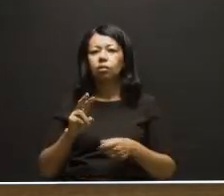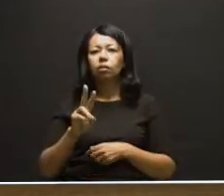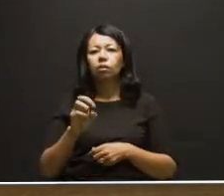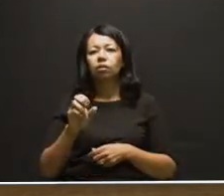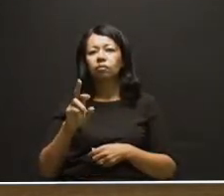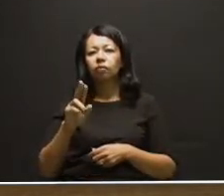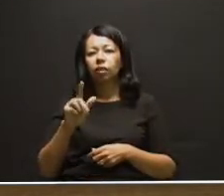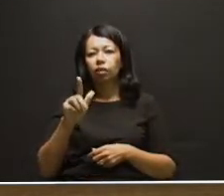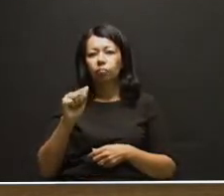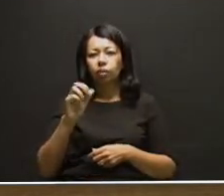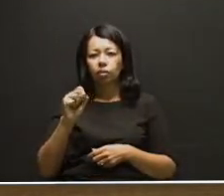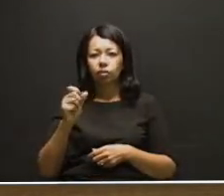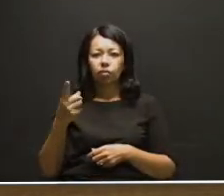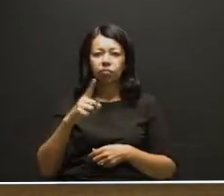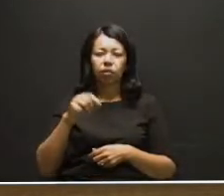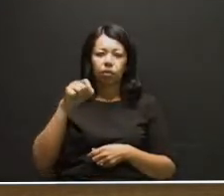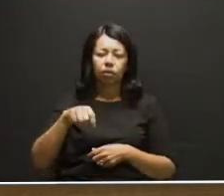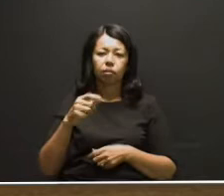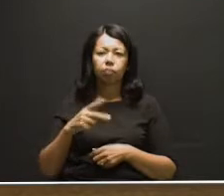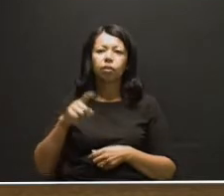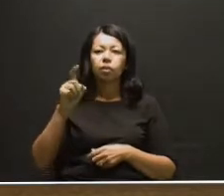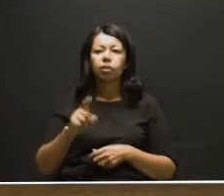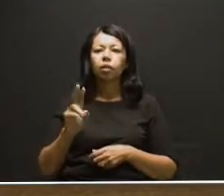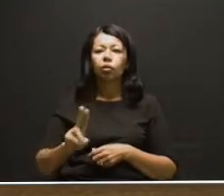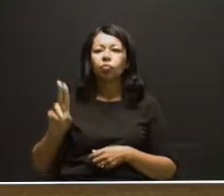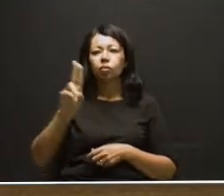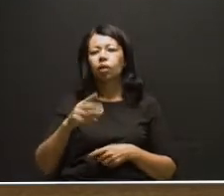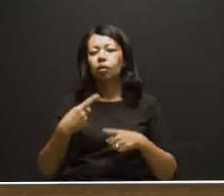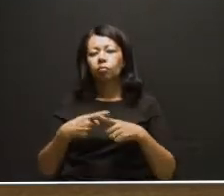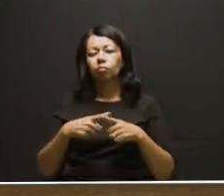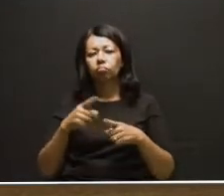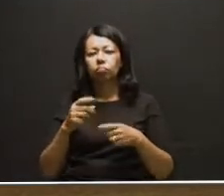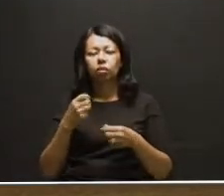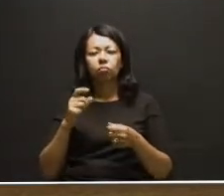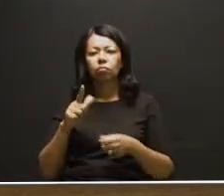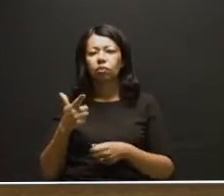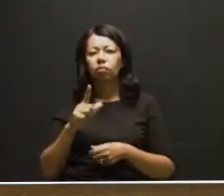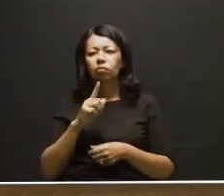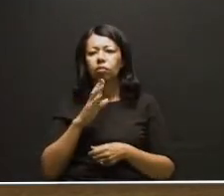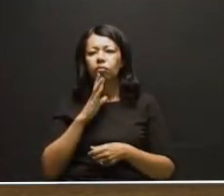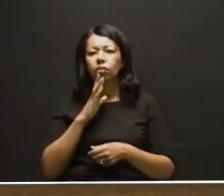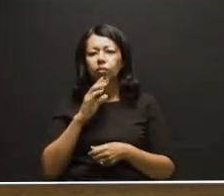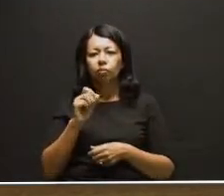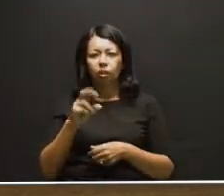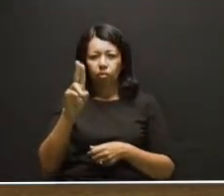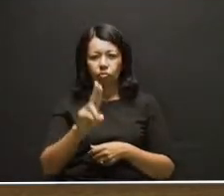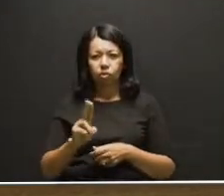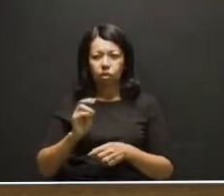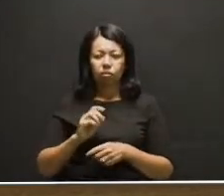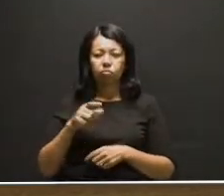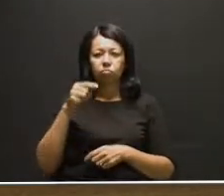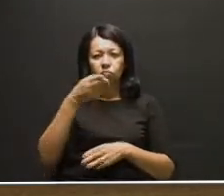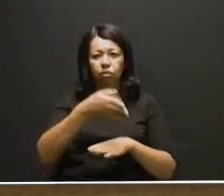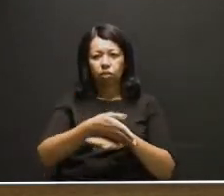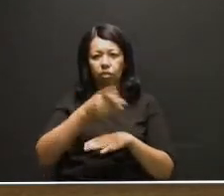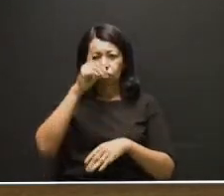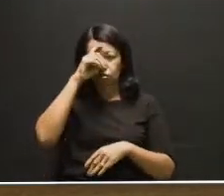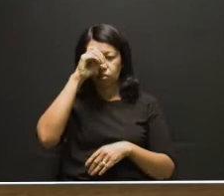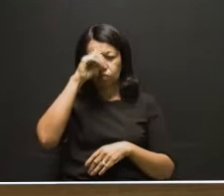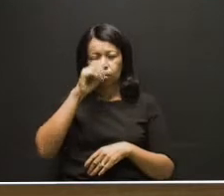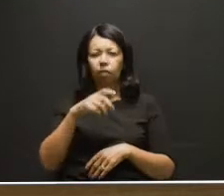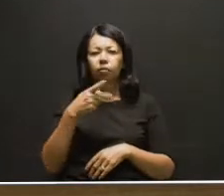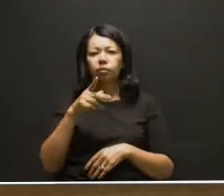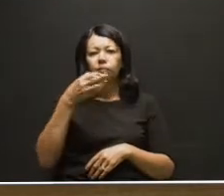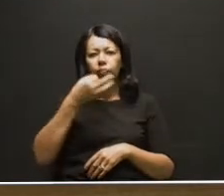vem do do sus pra cá para ser usado por que não eu tenho conhecimento daquilo que é usado dentro do hospital e vossa excelência deu até uma